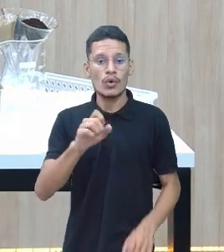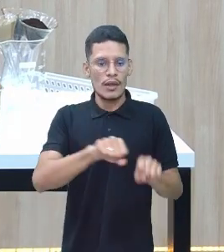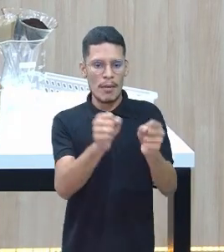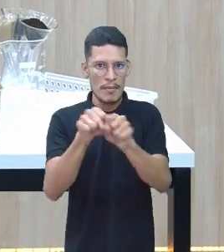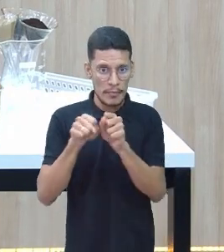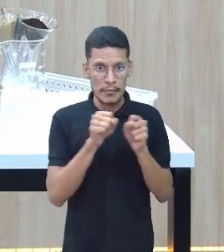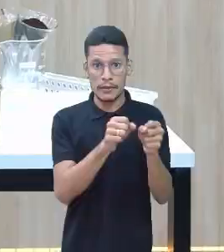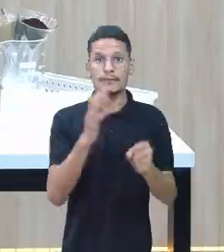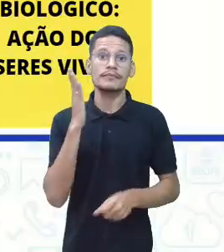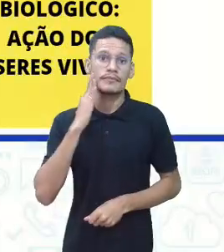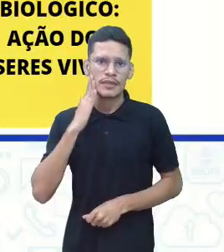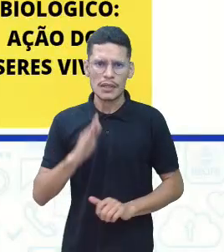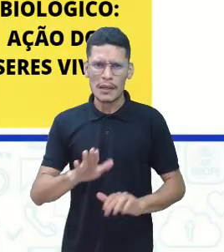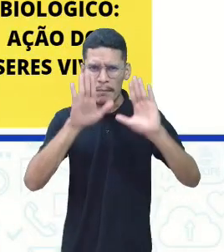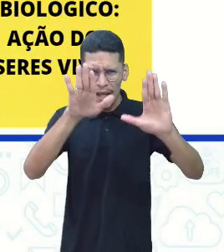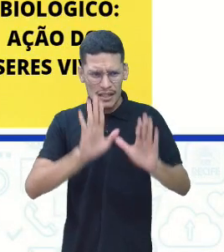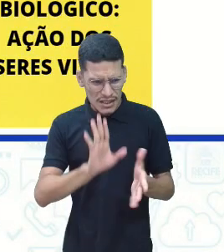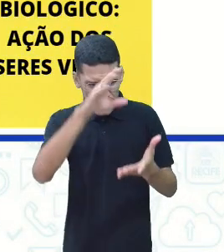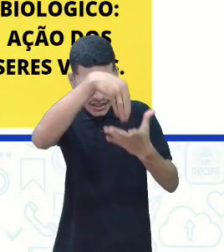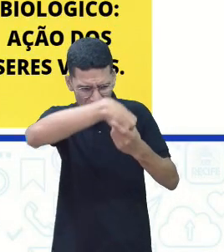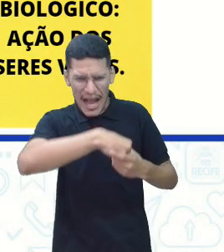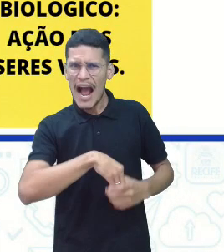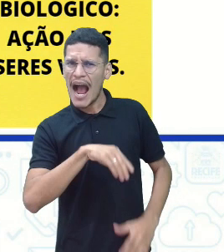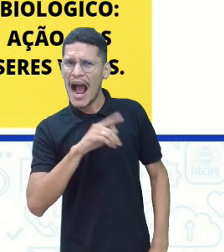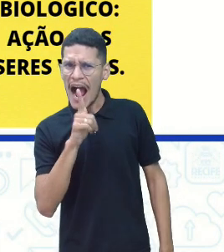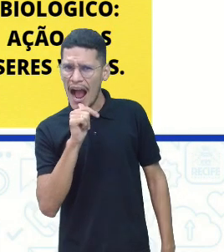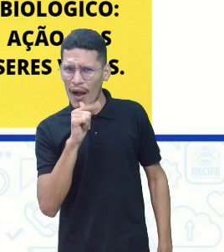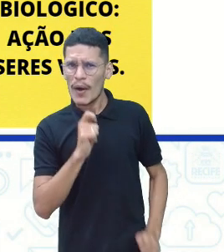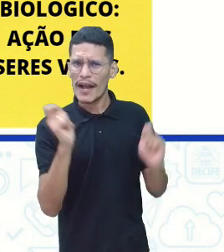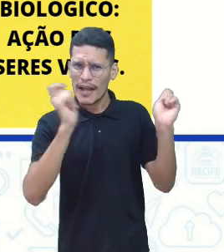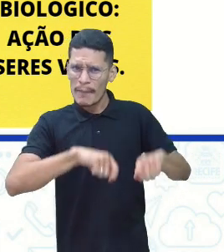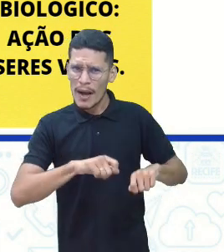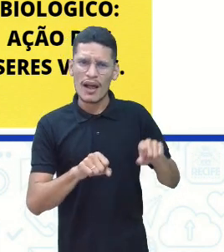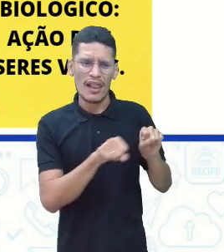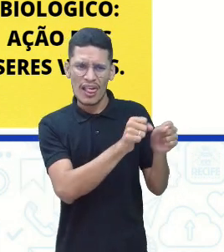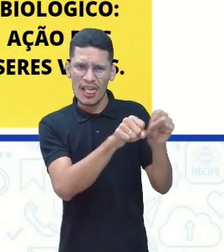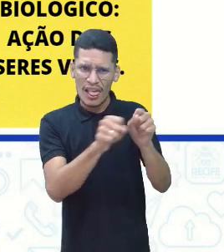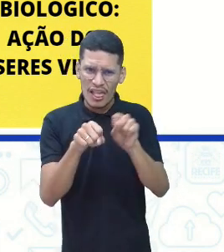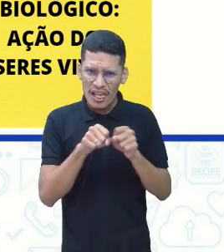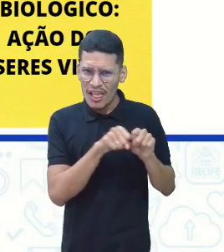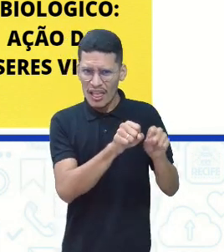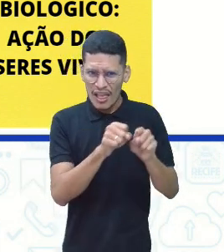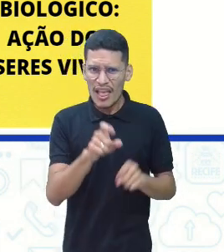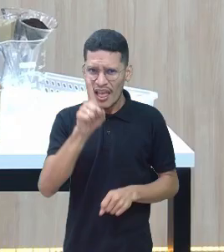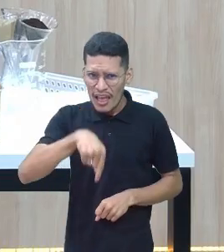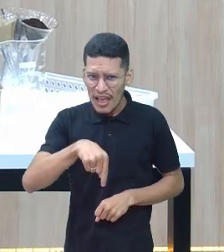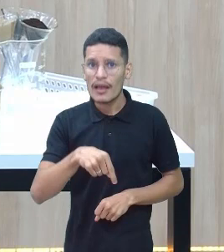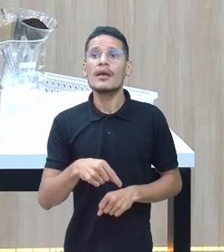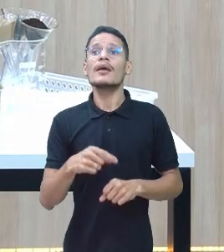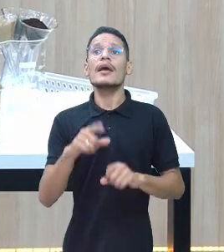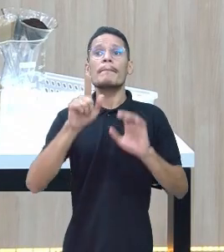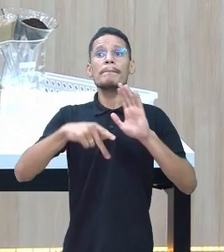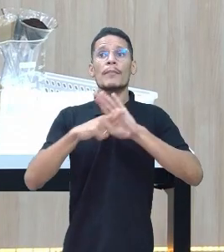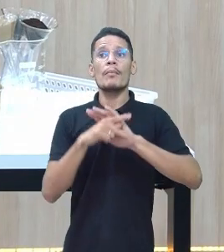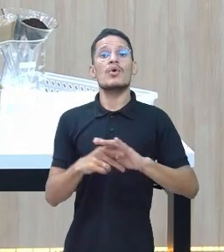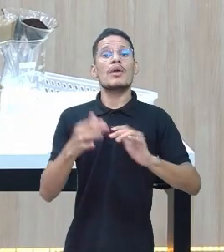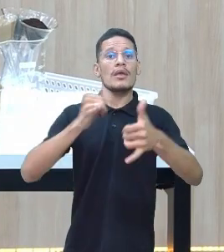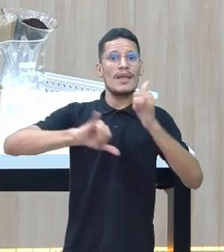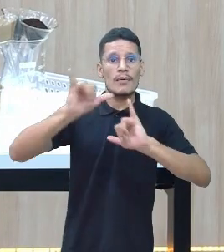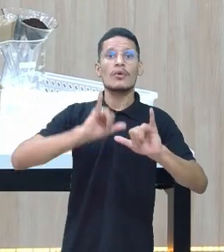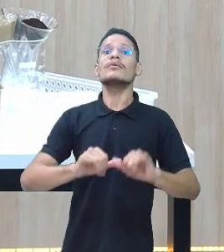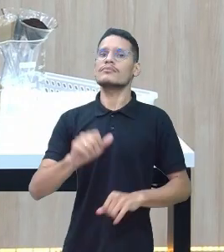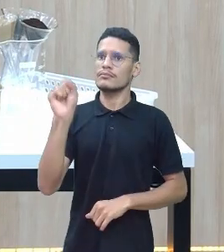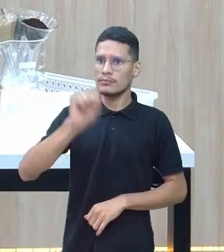assim, professora, só a água vai ocasionar aí um intemperismo químico? Sim. A água como